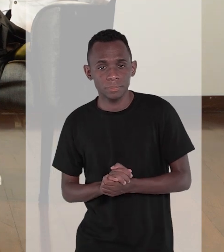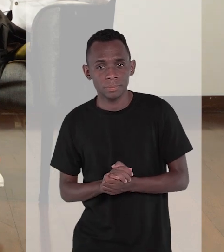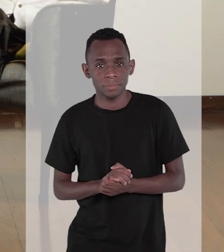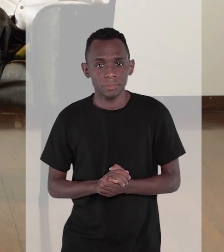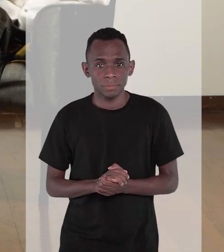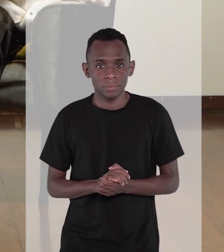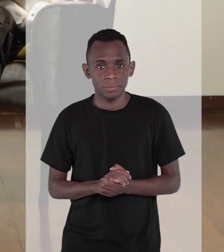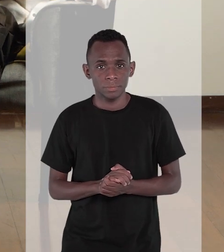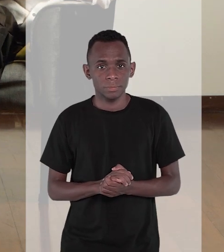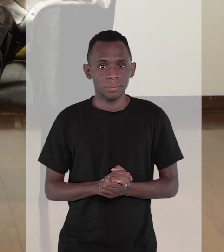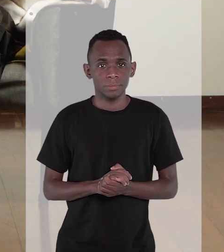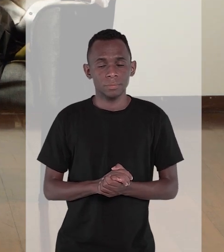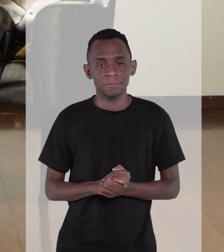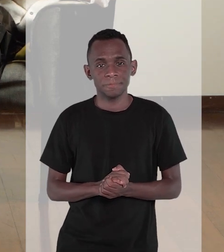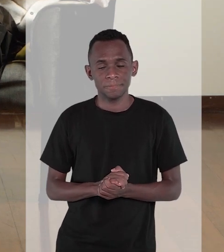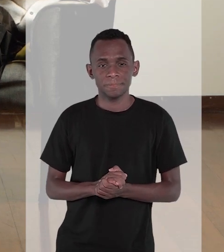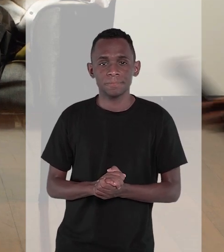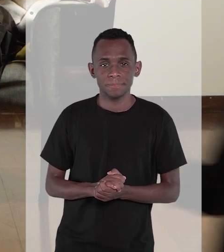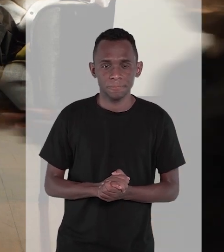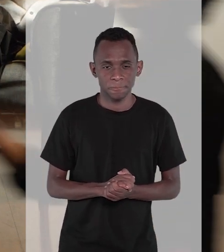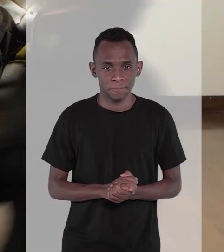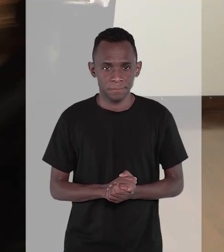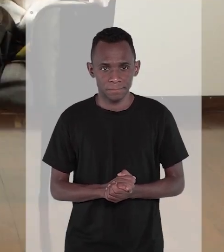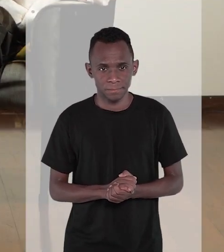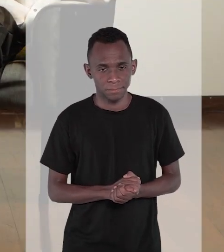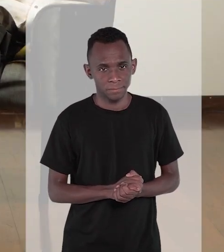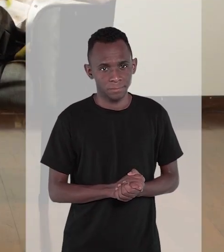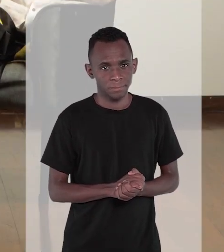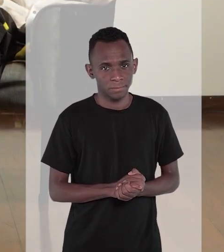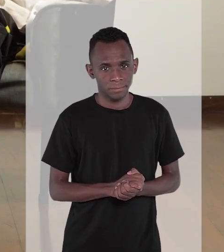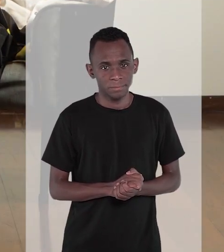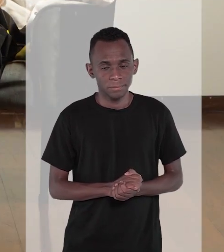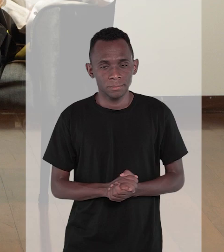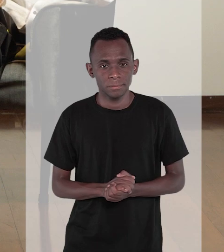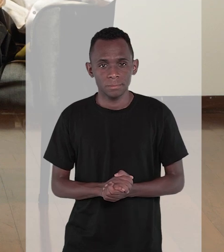Aqui, ó. Você, por favor.